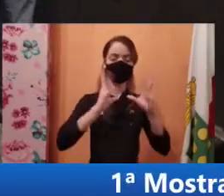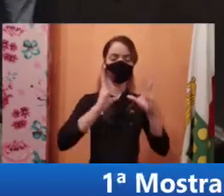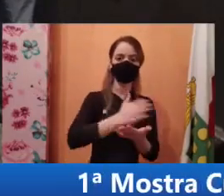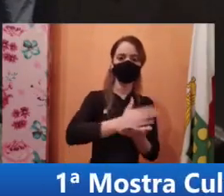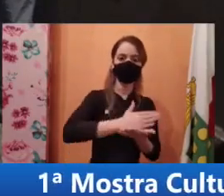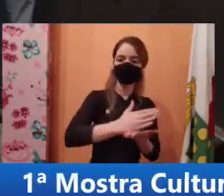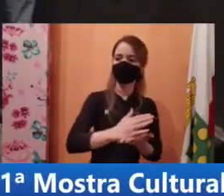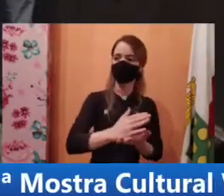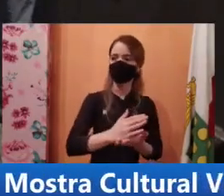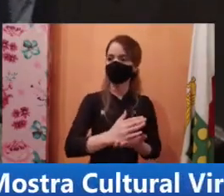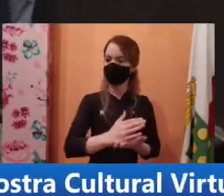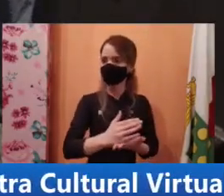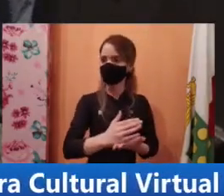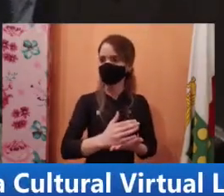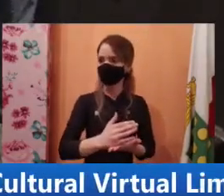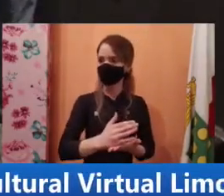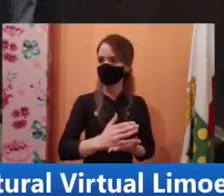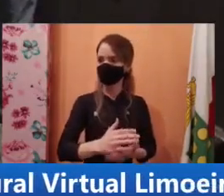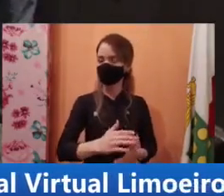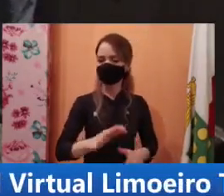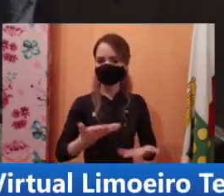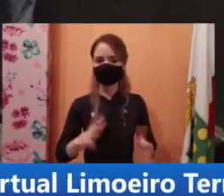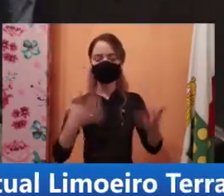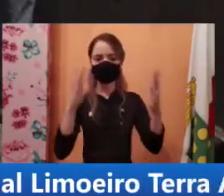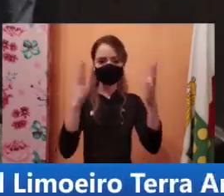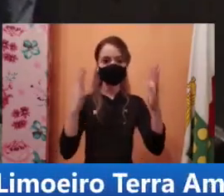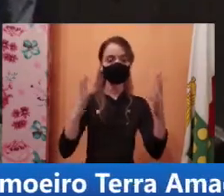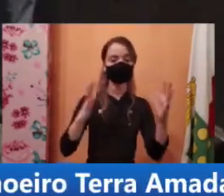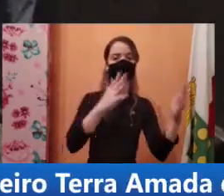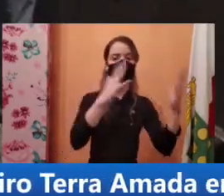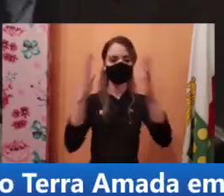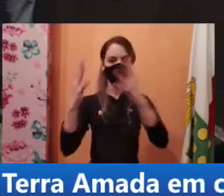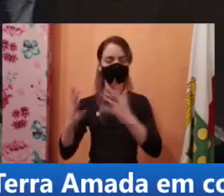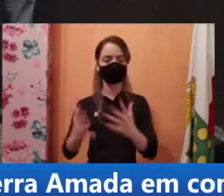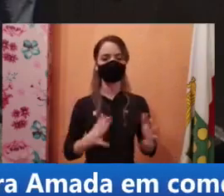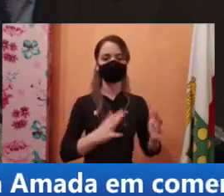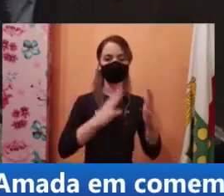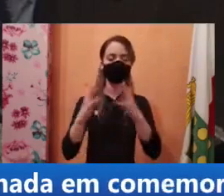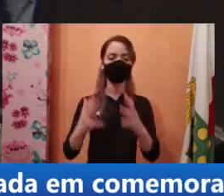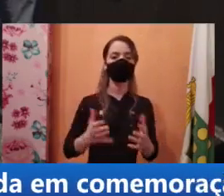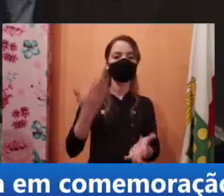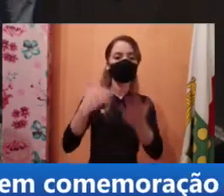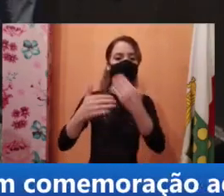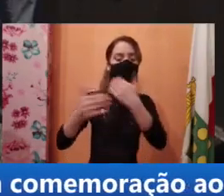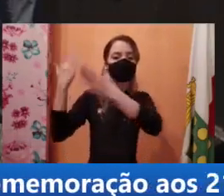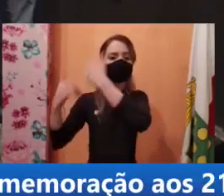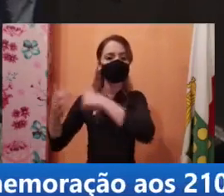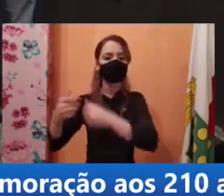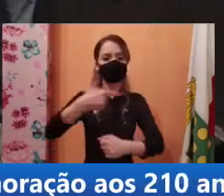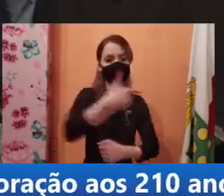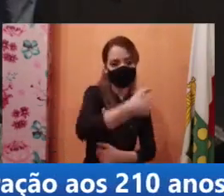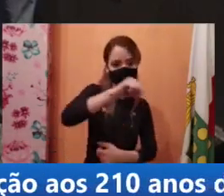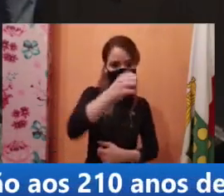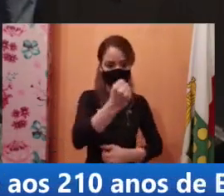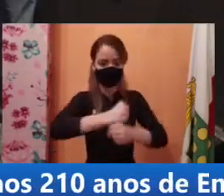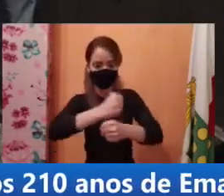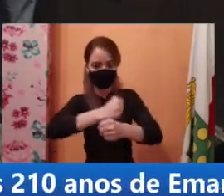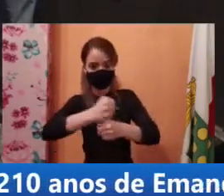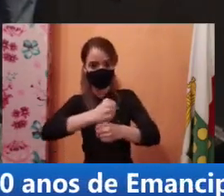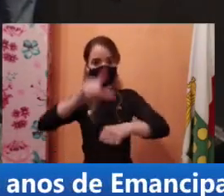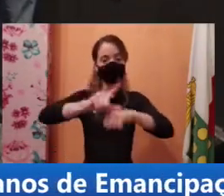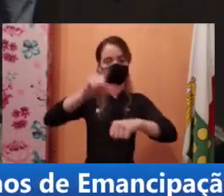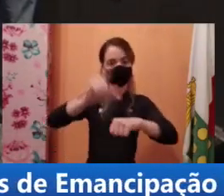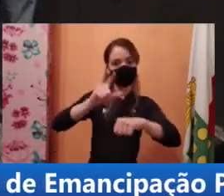mundo acredita. Quando o povo se agita, Zé de Teté já falou que é 210